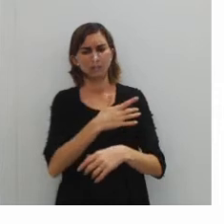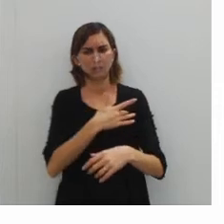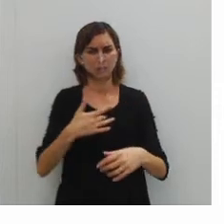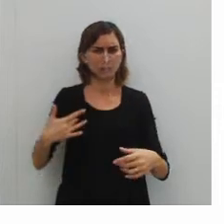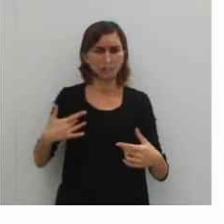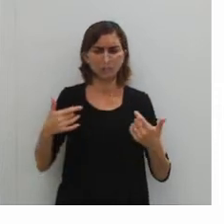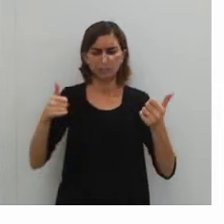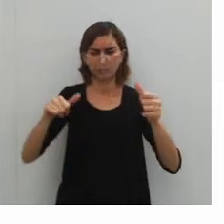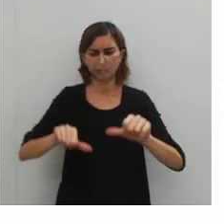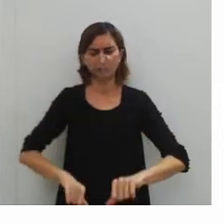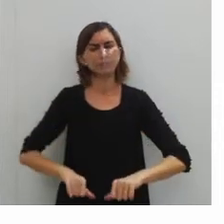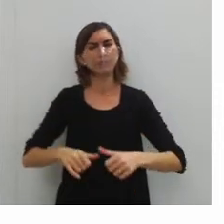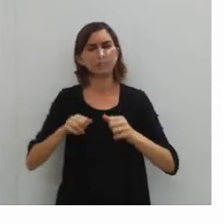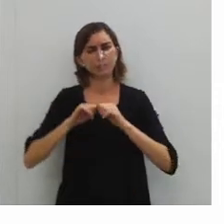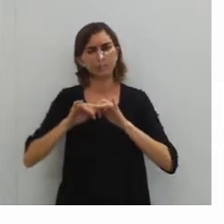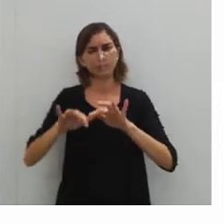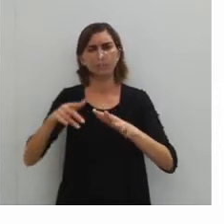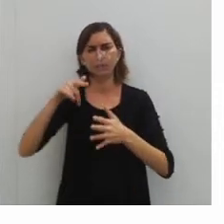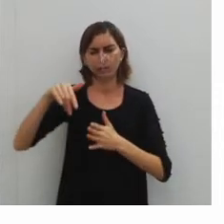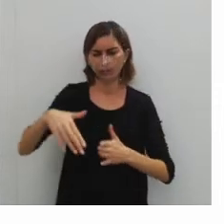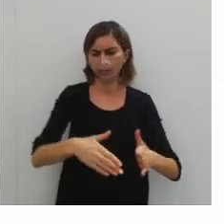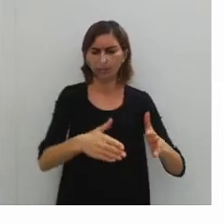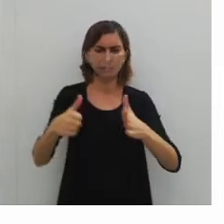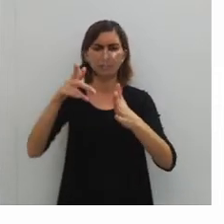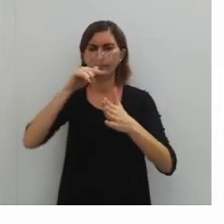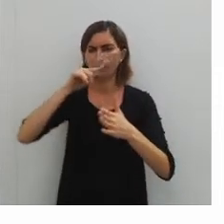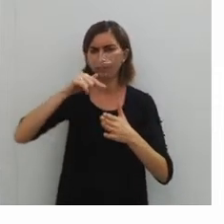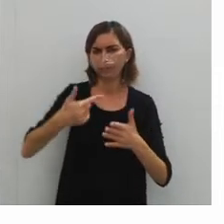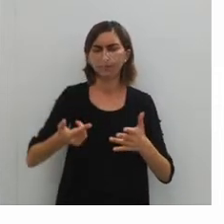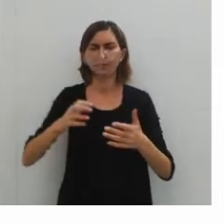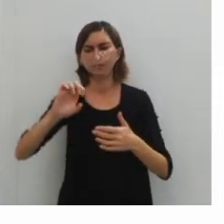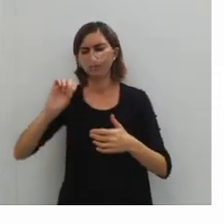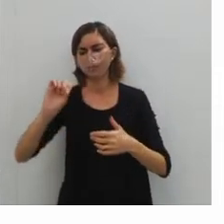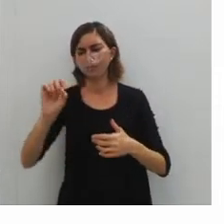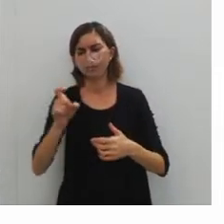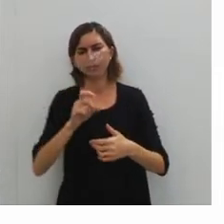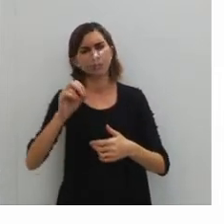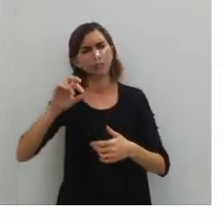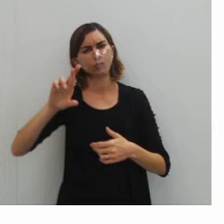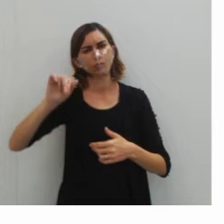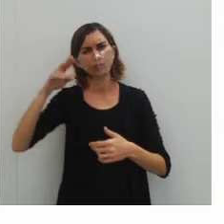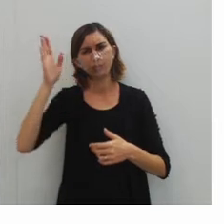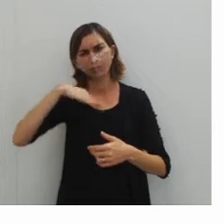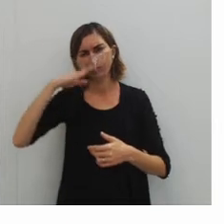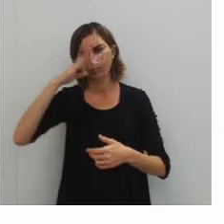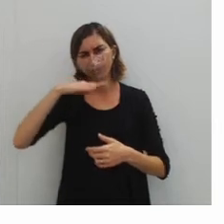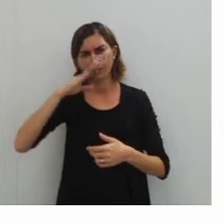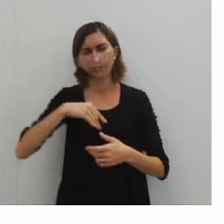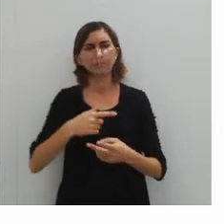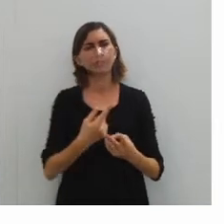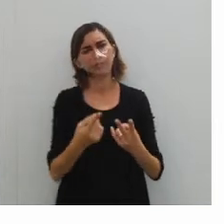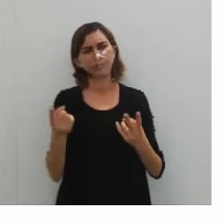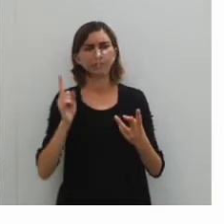pública, contamina os lençóis freáticos com chorume e gera mau cheiro.